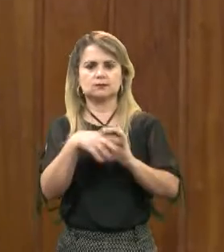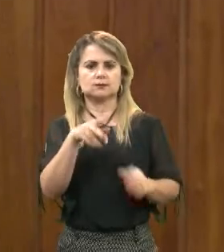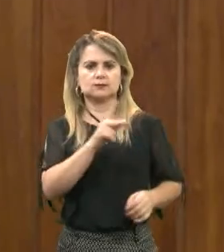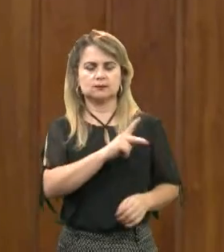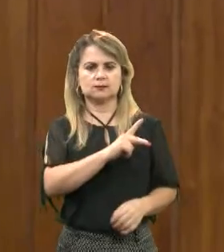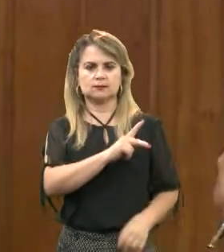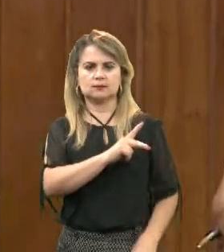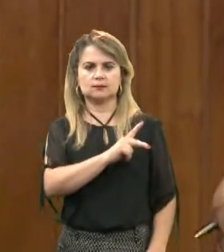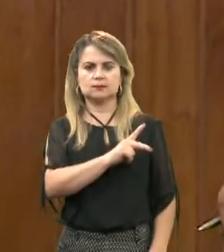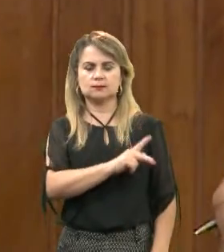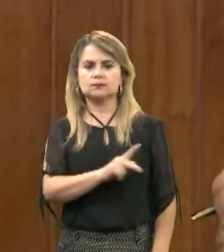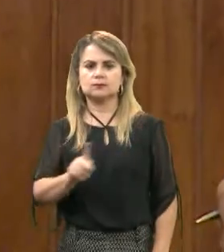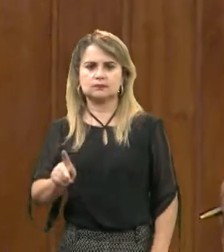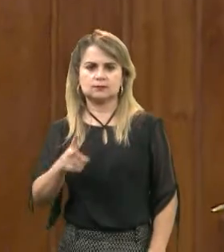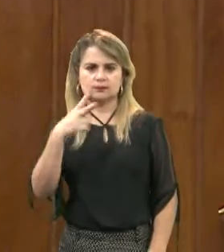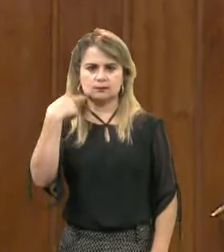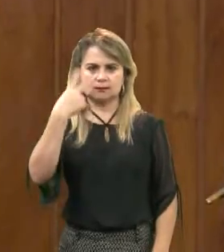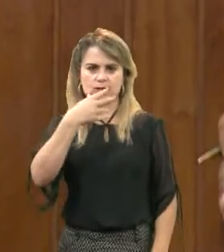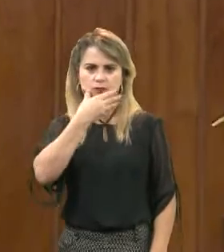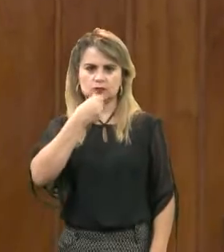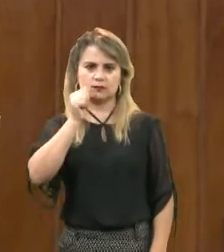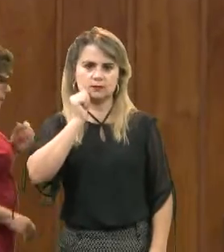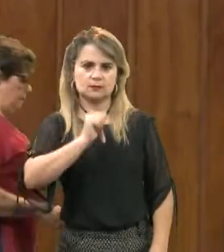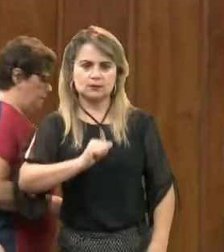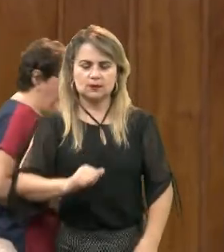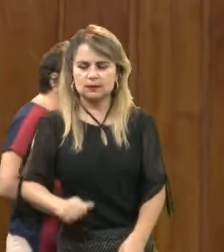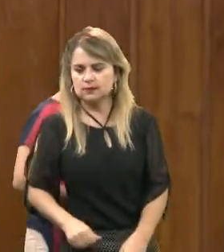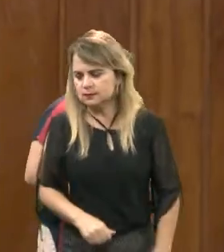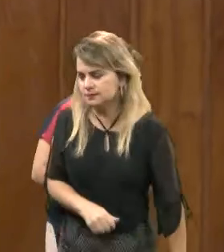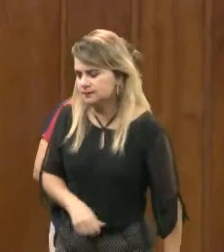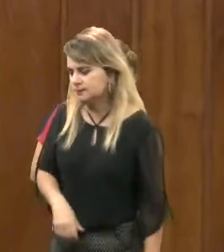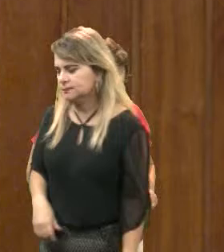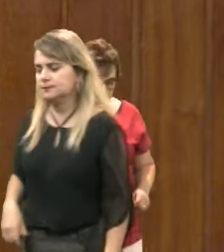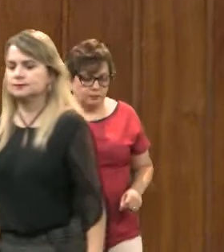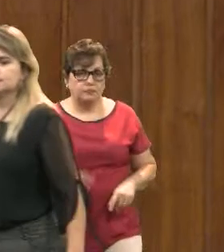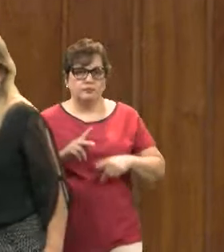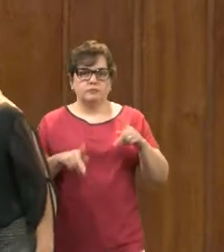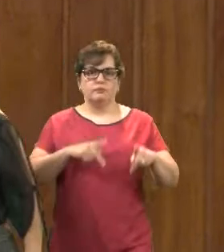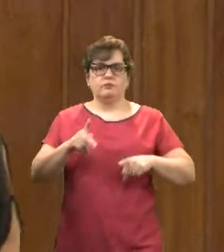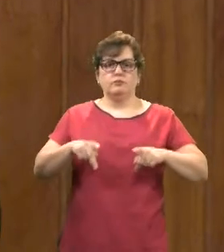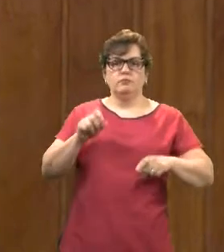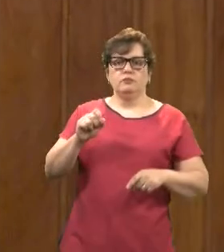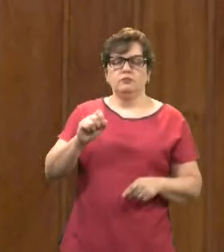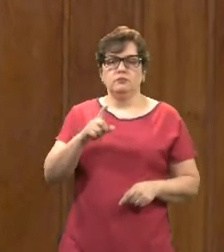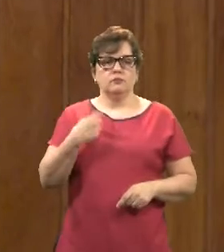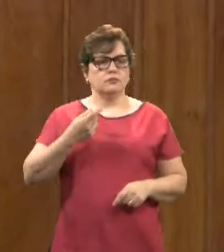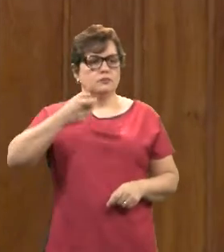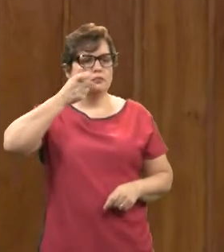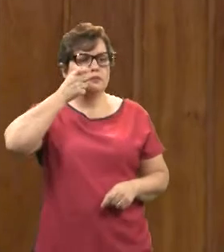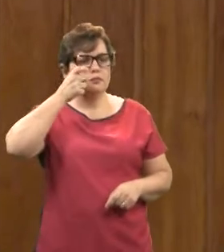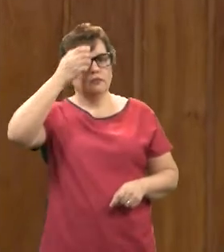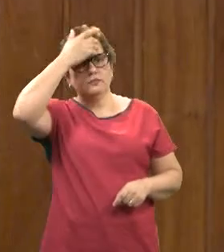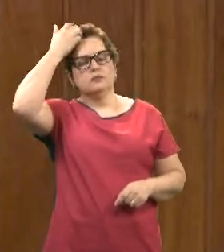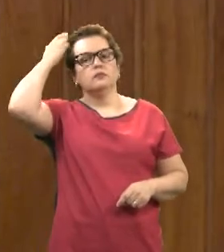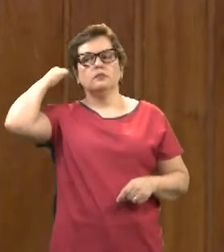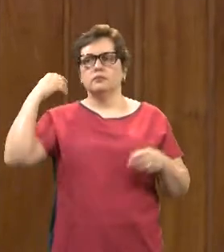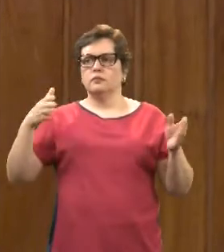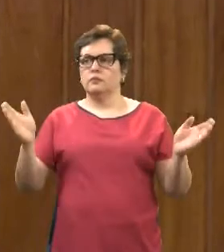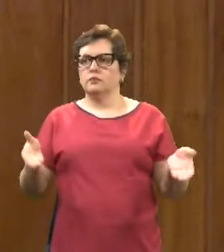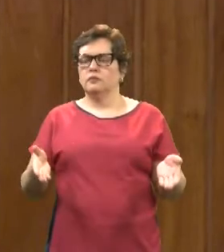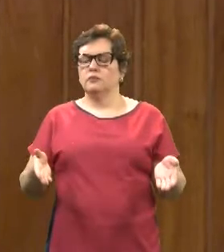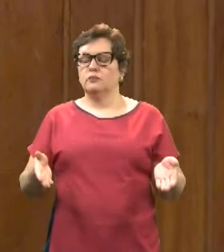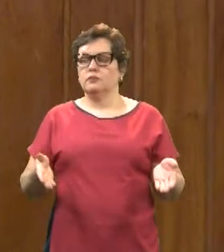Senhores vereadores, senhora vereadora, população presente, população que nos assiste nesse momento, que nos ouve pela Rádio